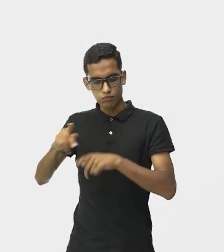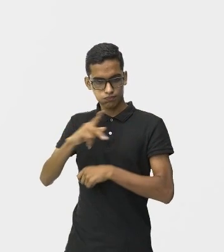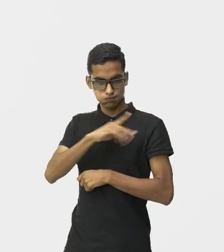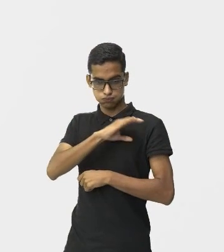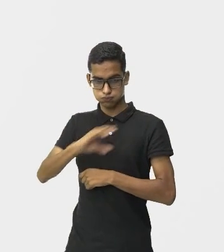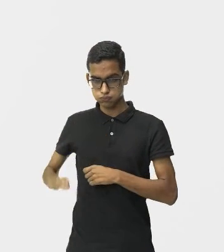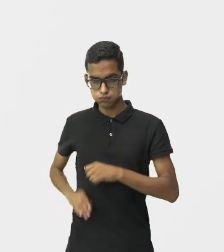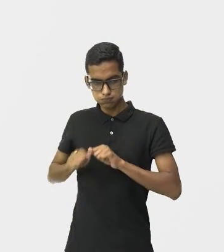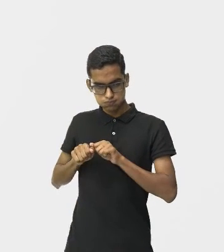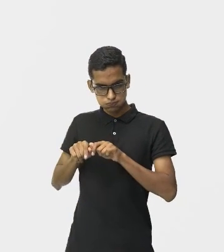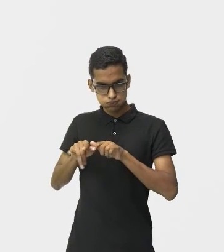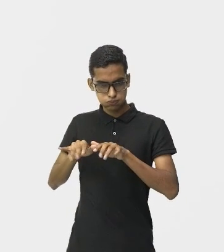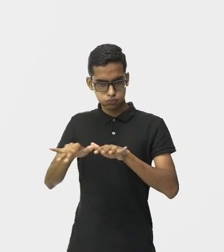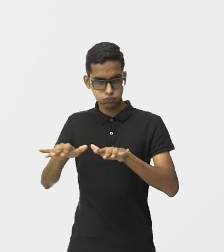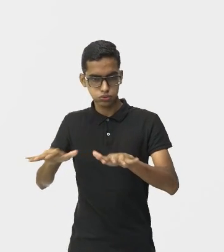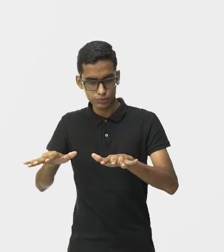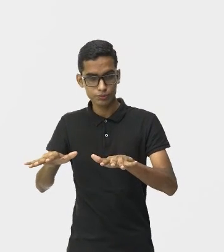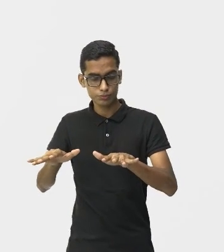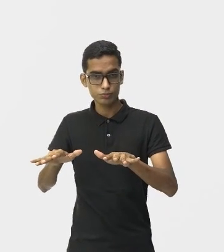a